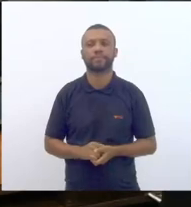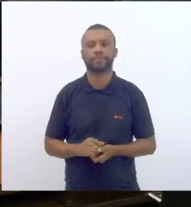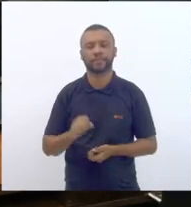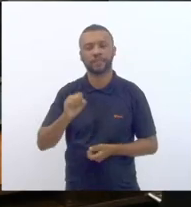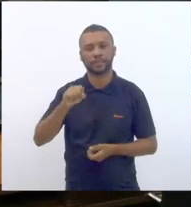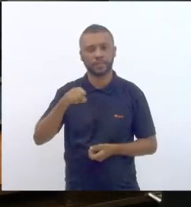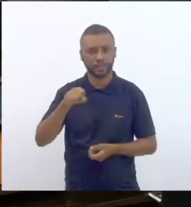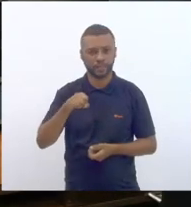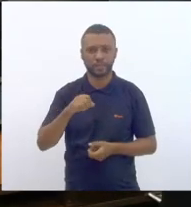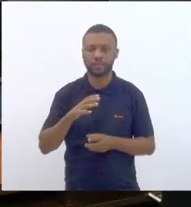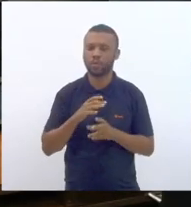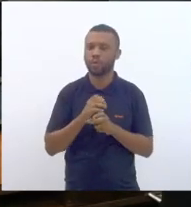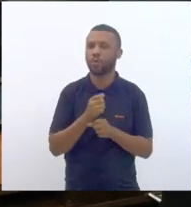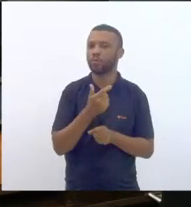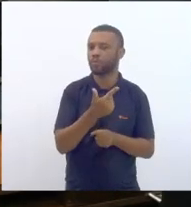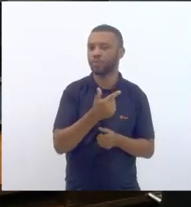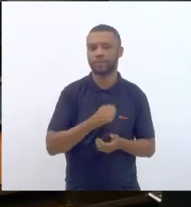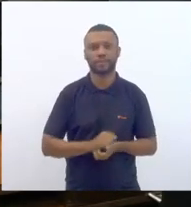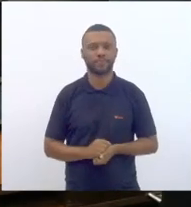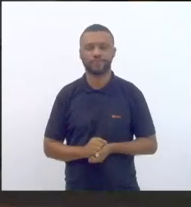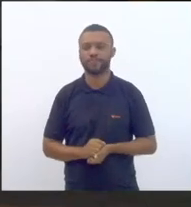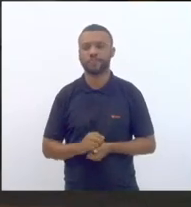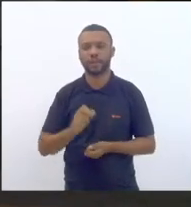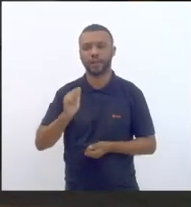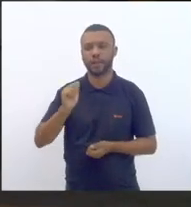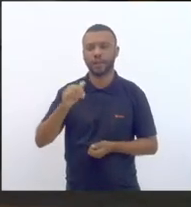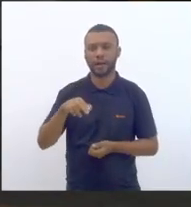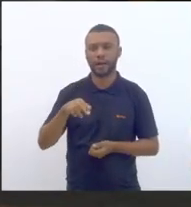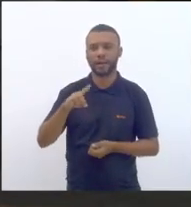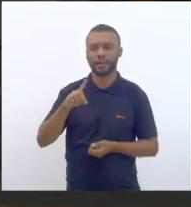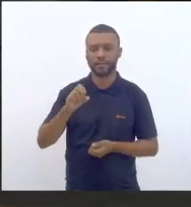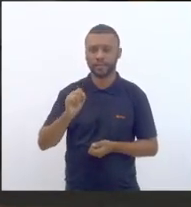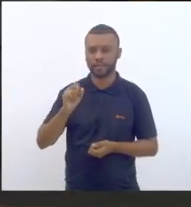Sim, 2. Deputado Anderson Alexandre.